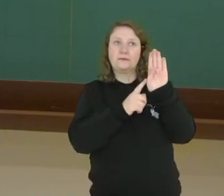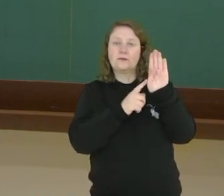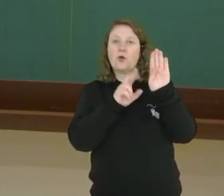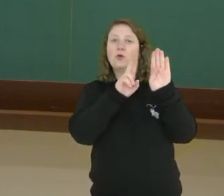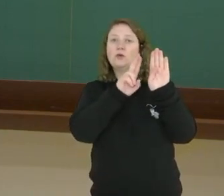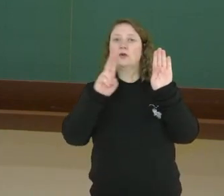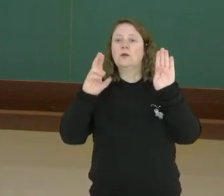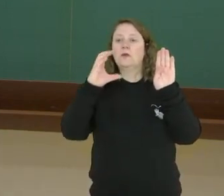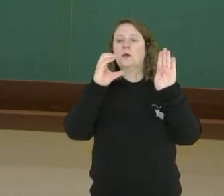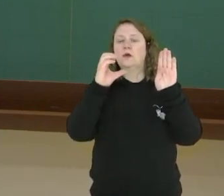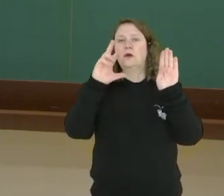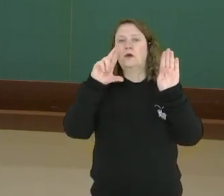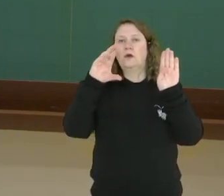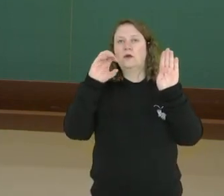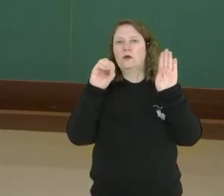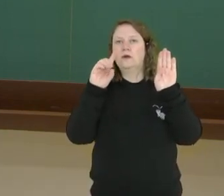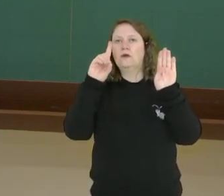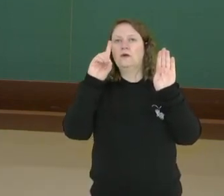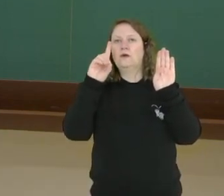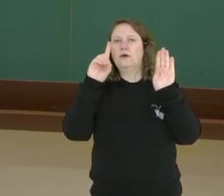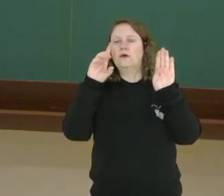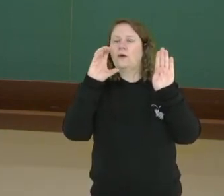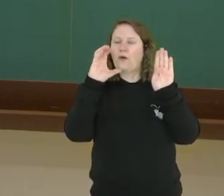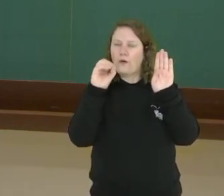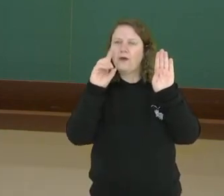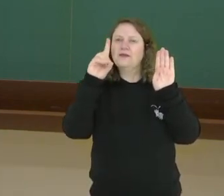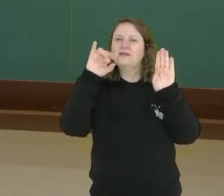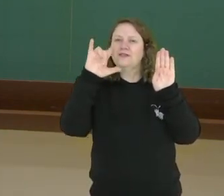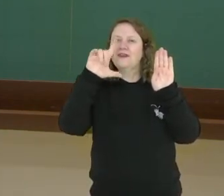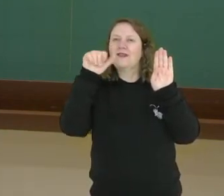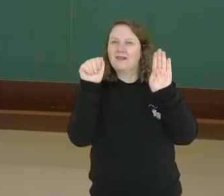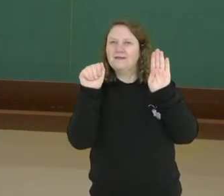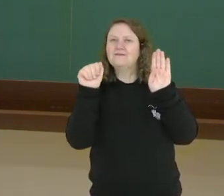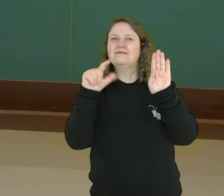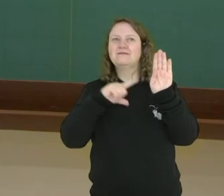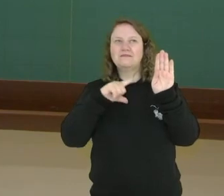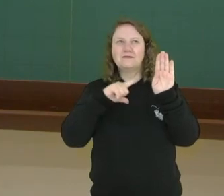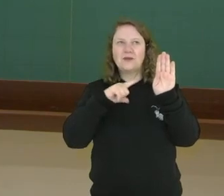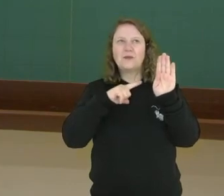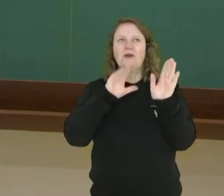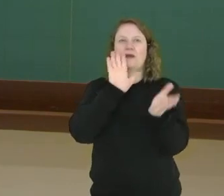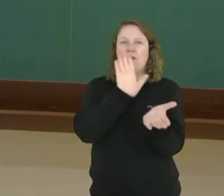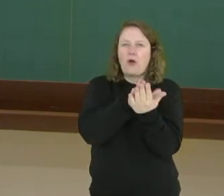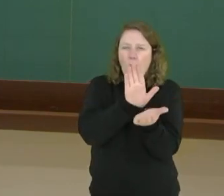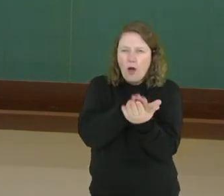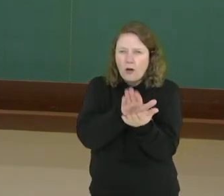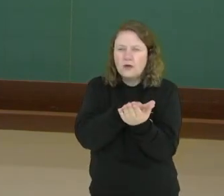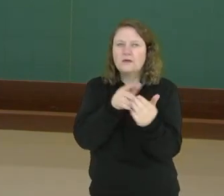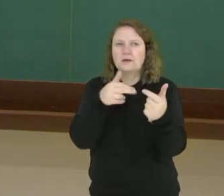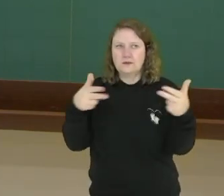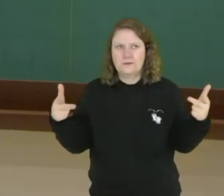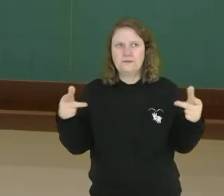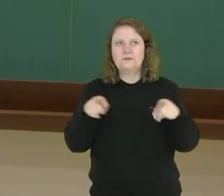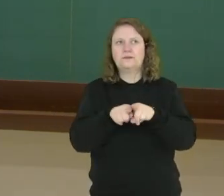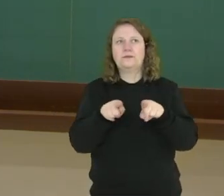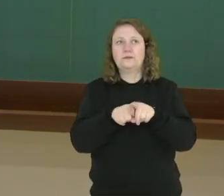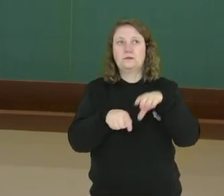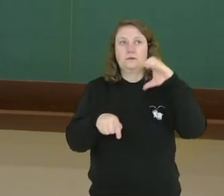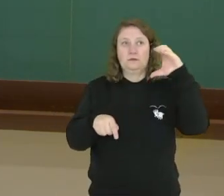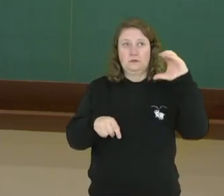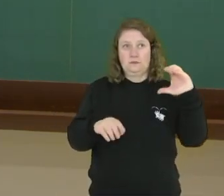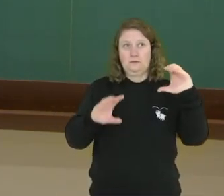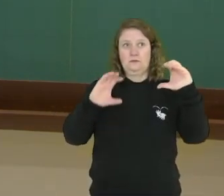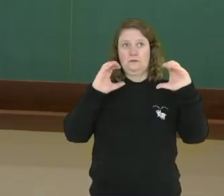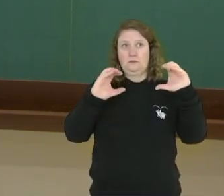ordem crocodilha reúne, dentre outros animais, os gaviais e jacarés. E a letra C, qual que é a